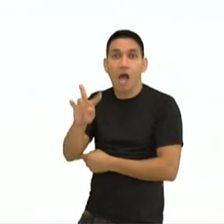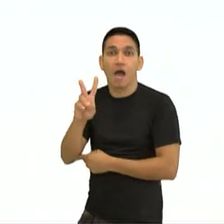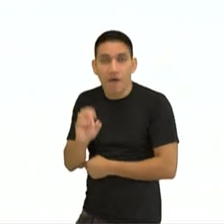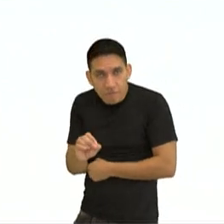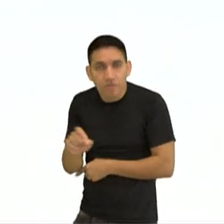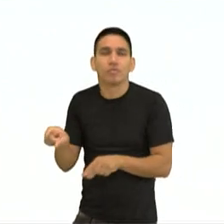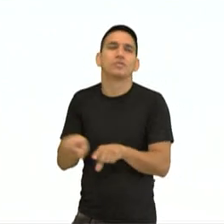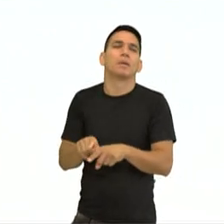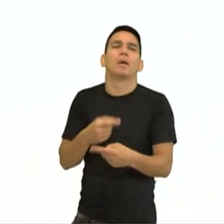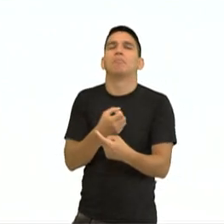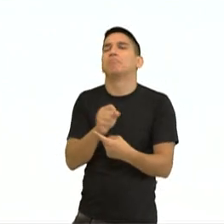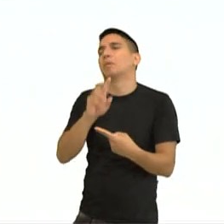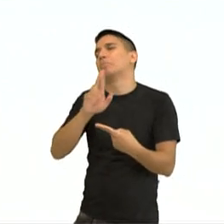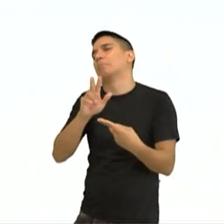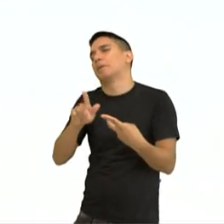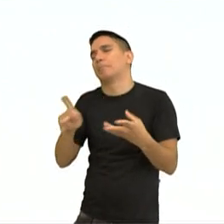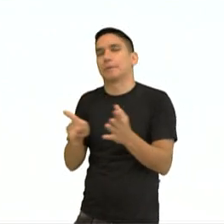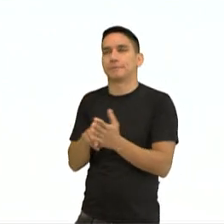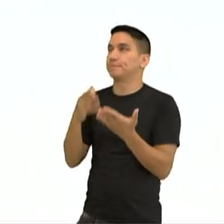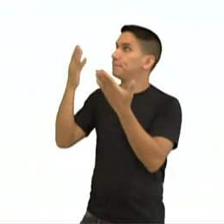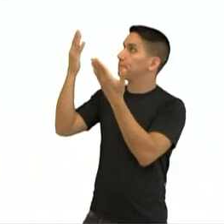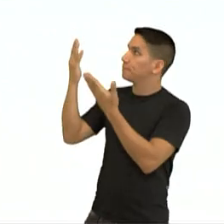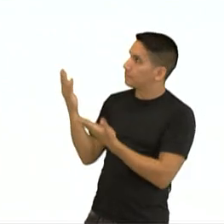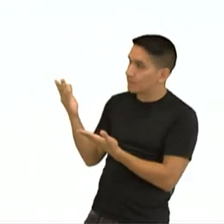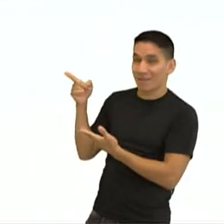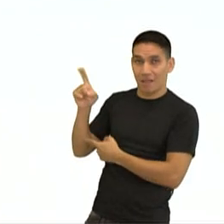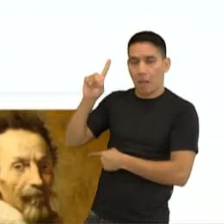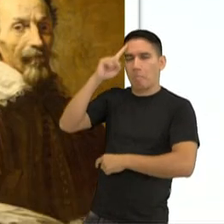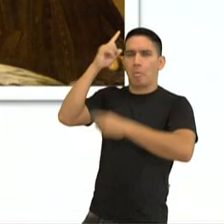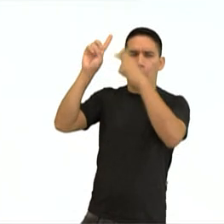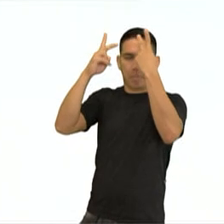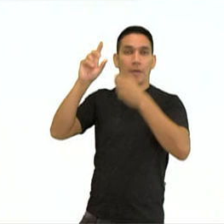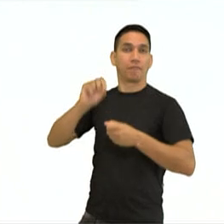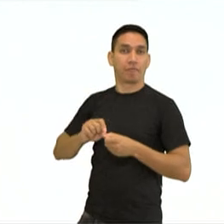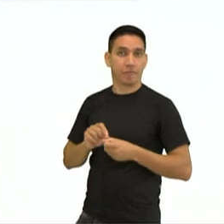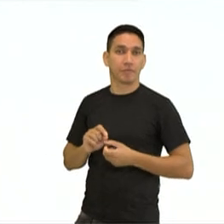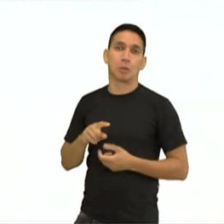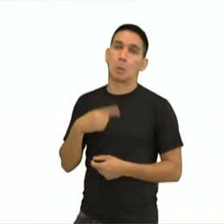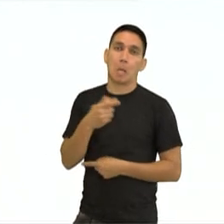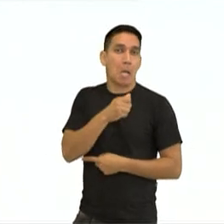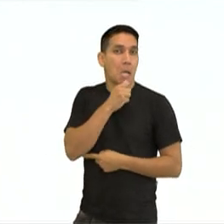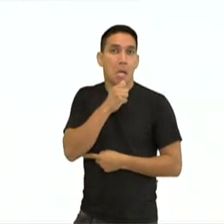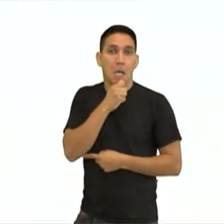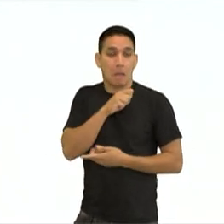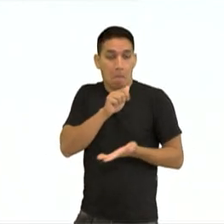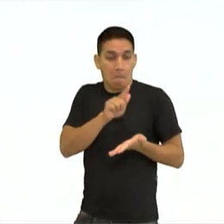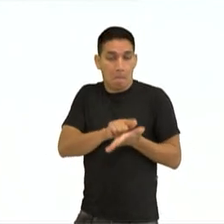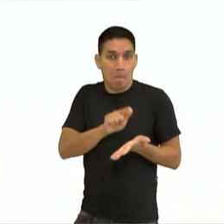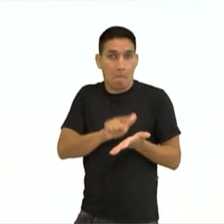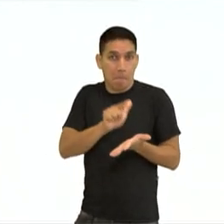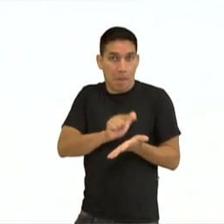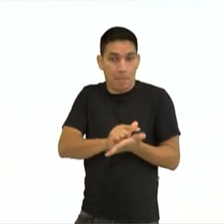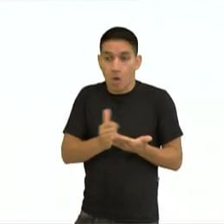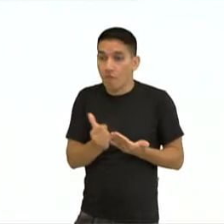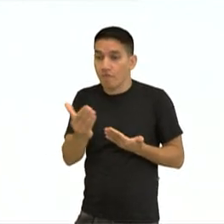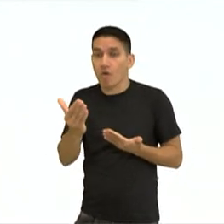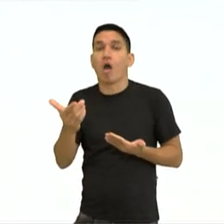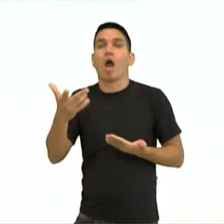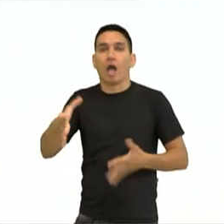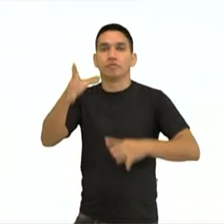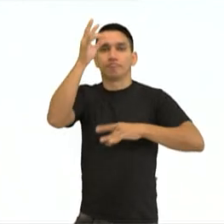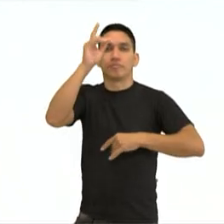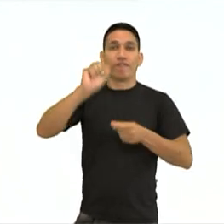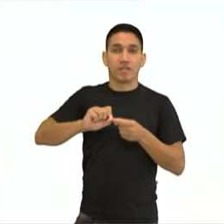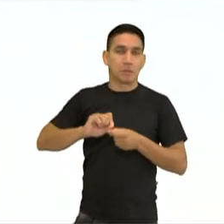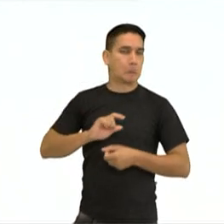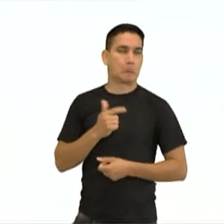grosso, sonatas e obras teóricas. Muita coisa que ainda não tinham saído do papel, né? A gente tem o Monteverdi, né, que